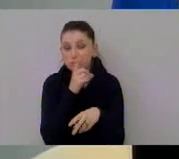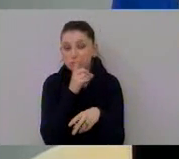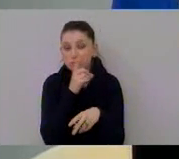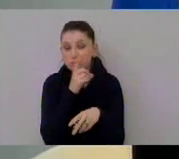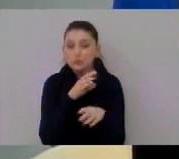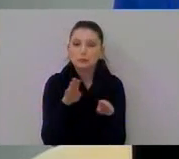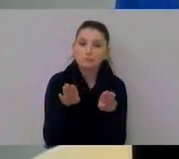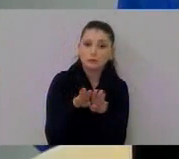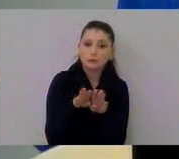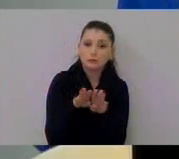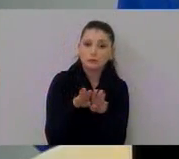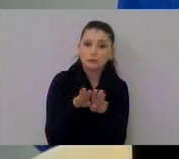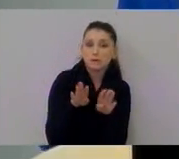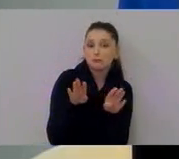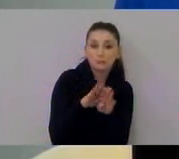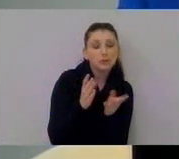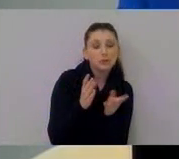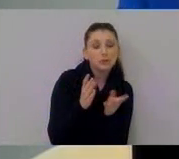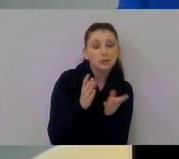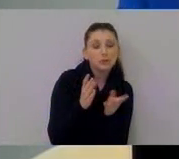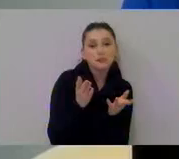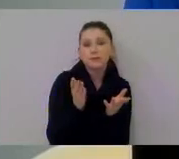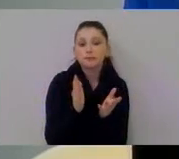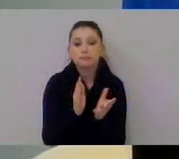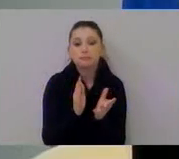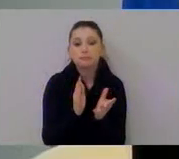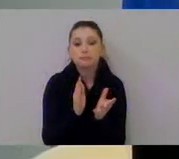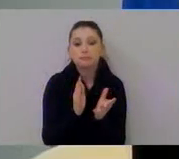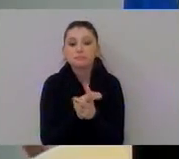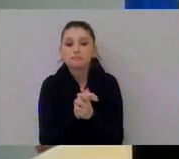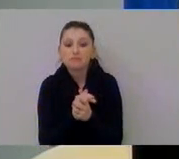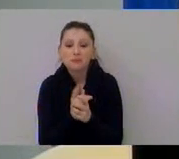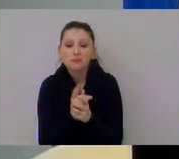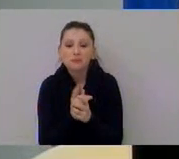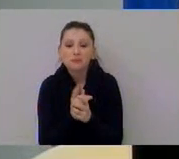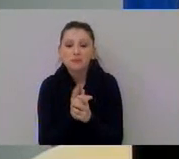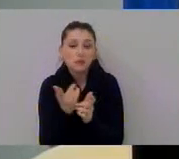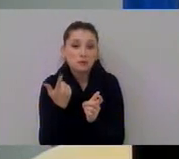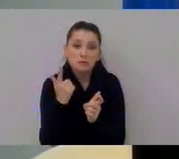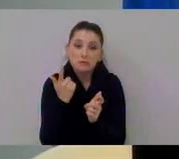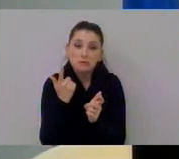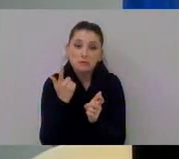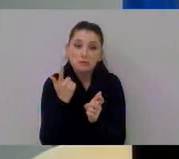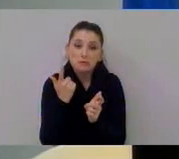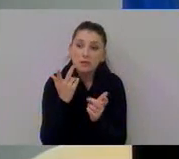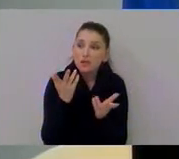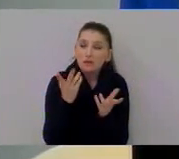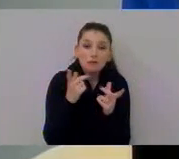que não existe quadra, mas do espaço hoje